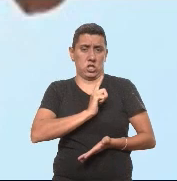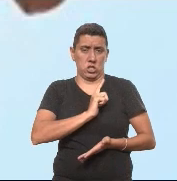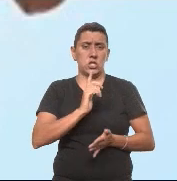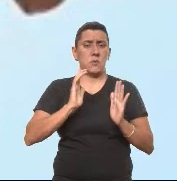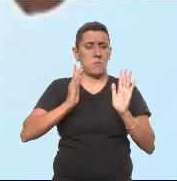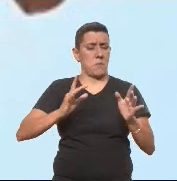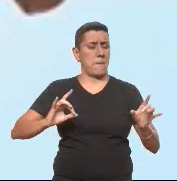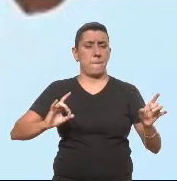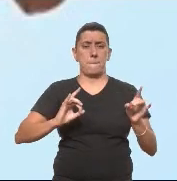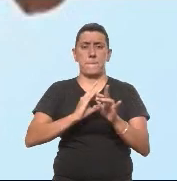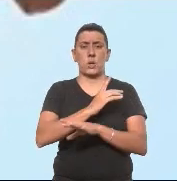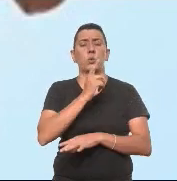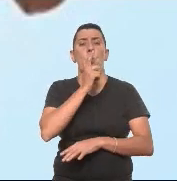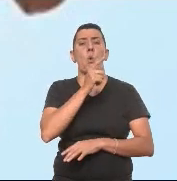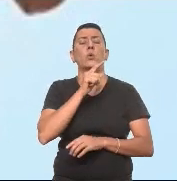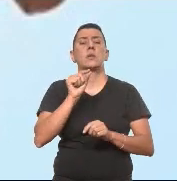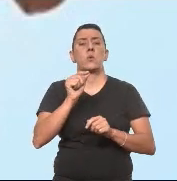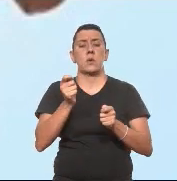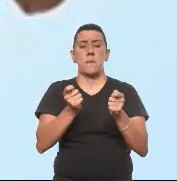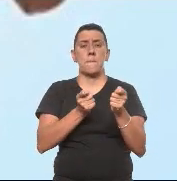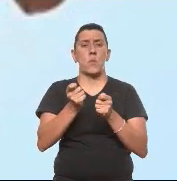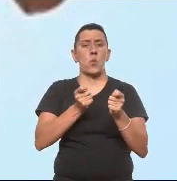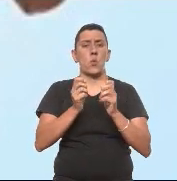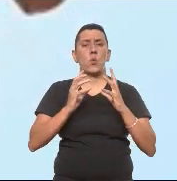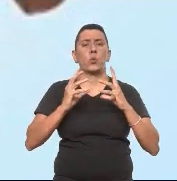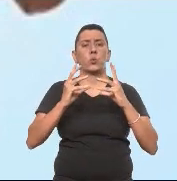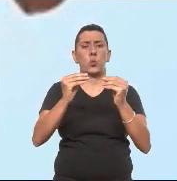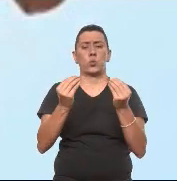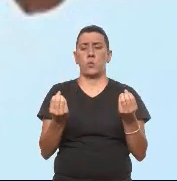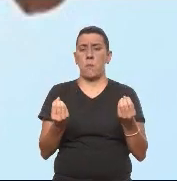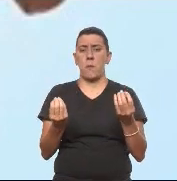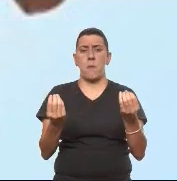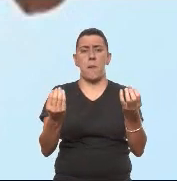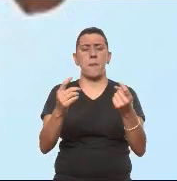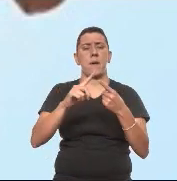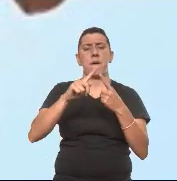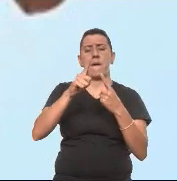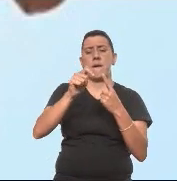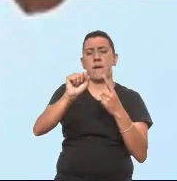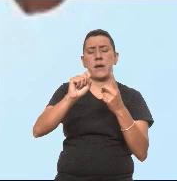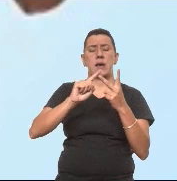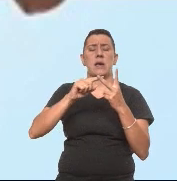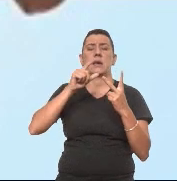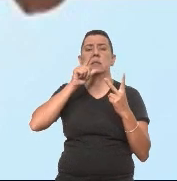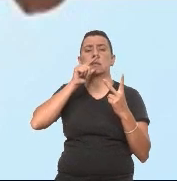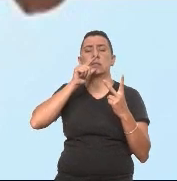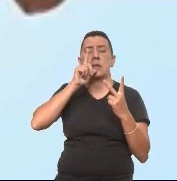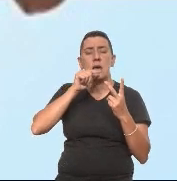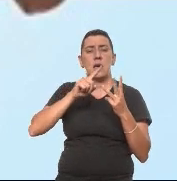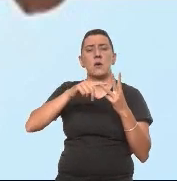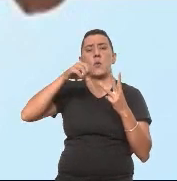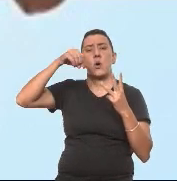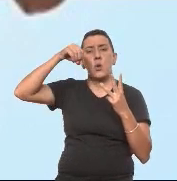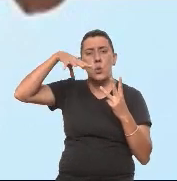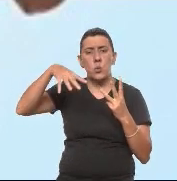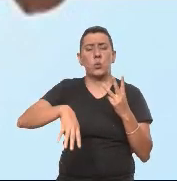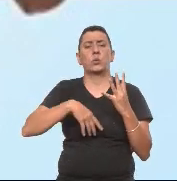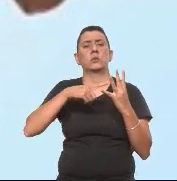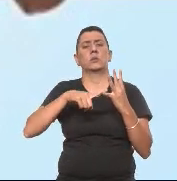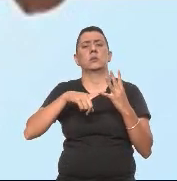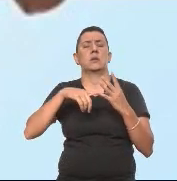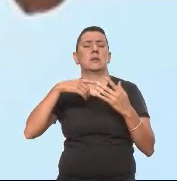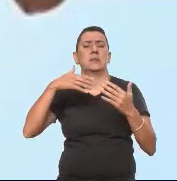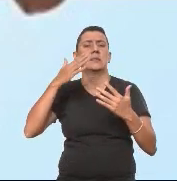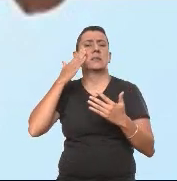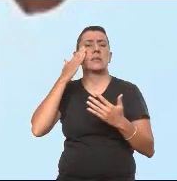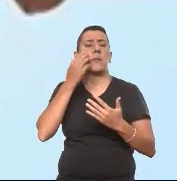Onde eu consigo monitorar todos esses sensores que eu falei desde a distribuição de gás electricidade Inclusive eu consigo saber